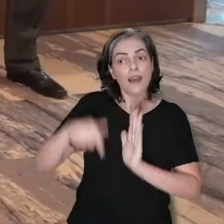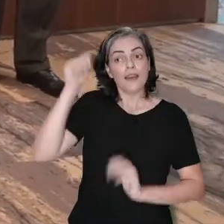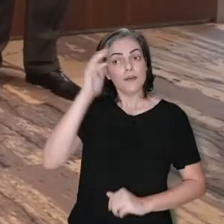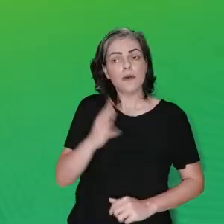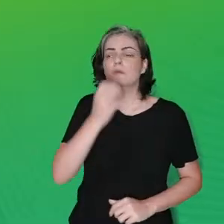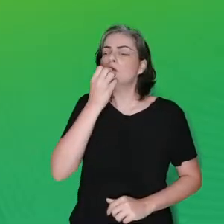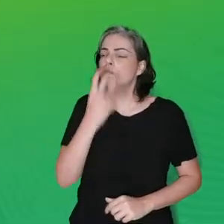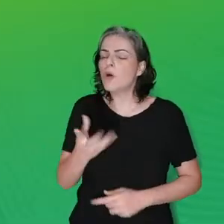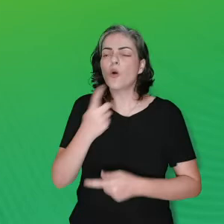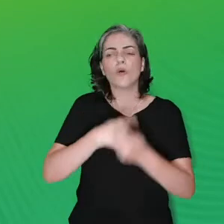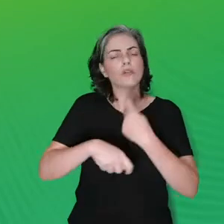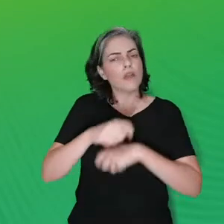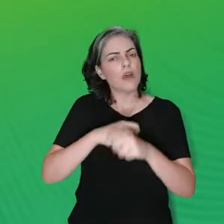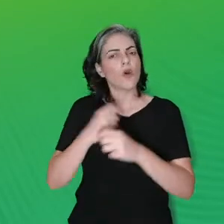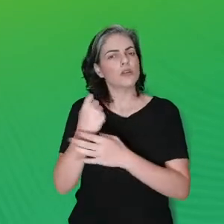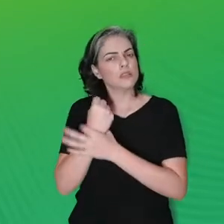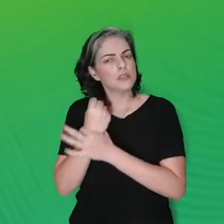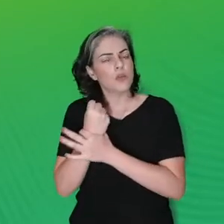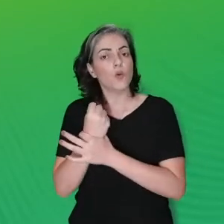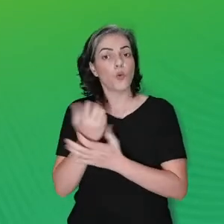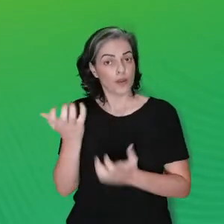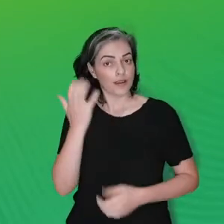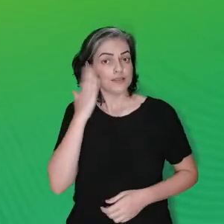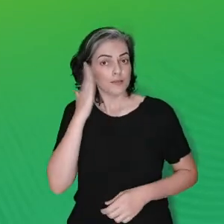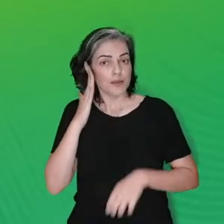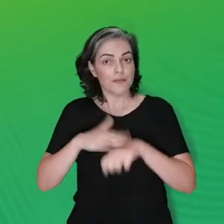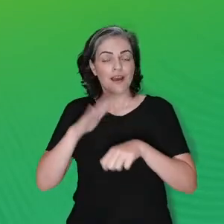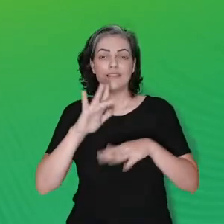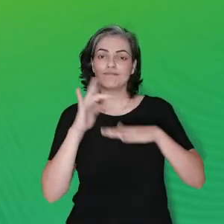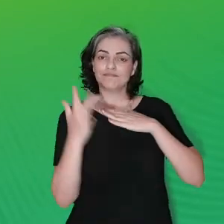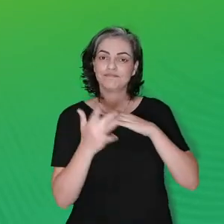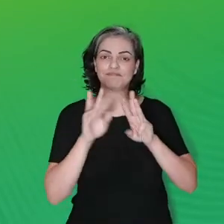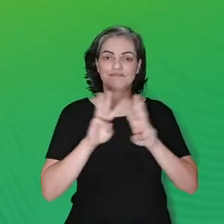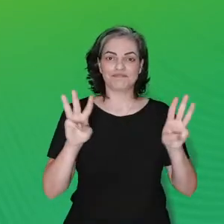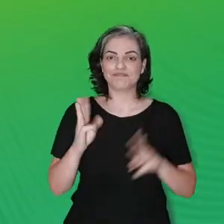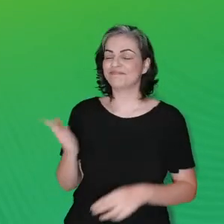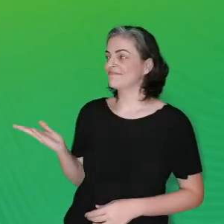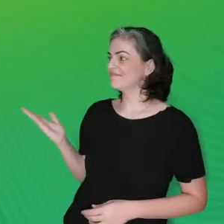bom negócio. Quer saber mais? Acesse o site e as redes sociais do MDR.